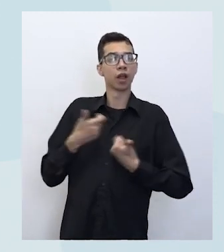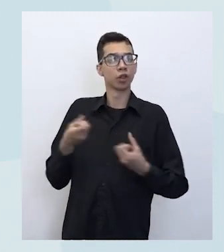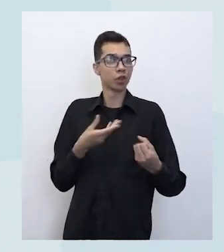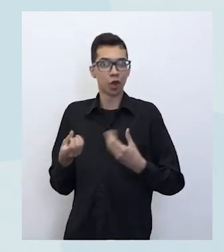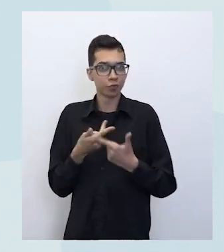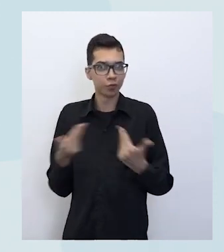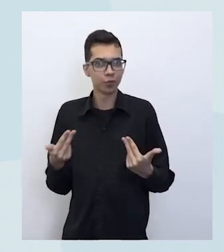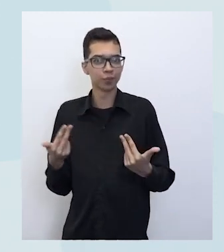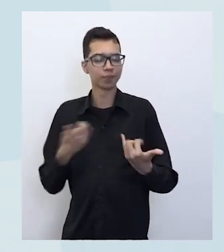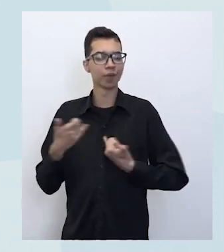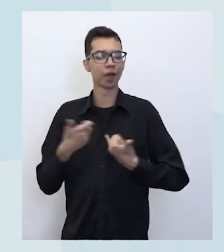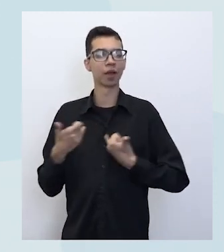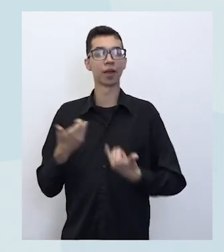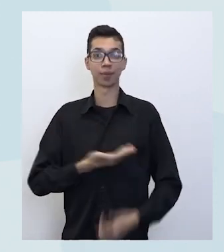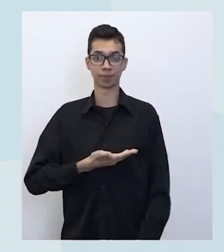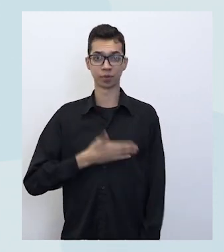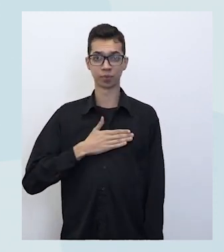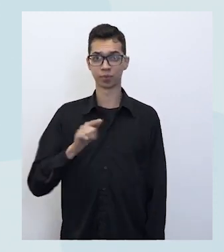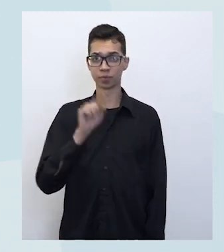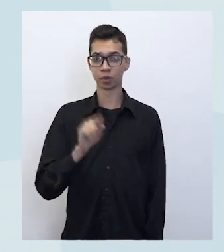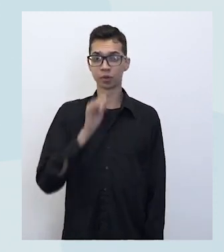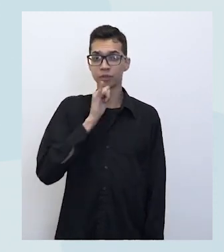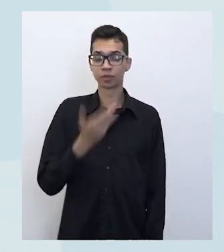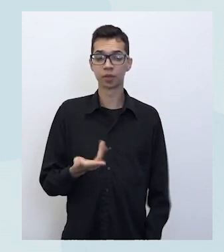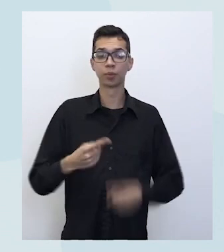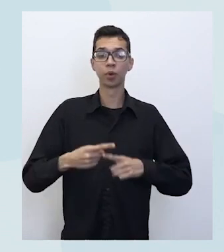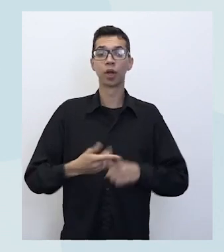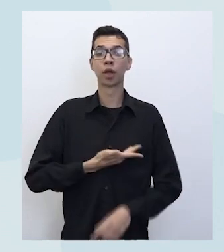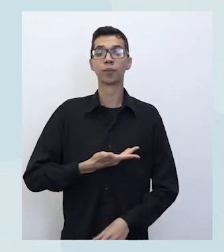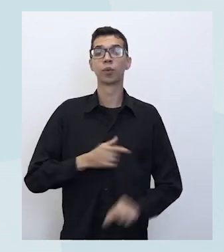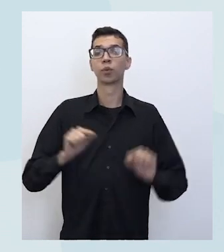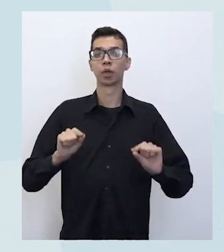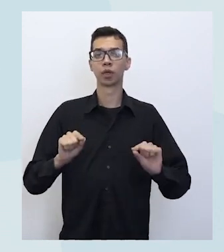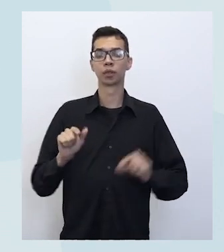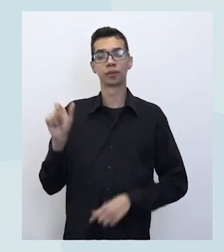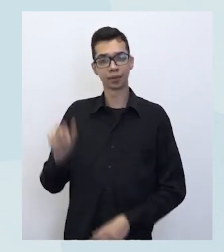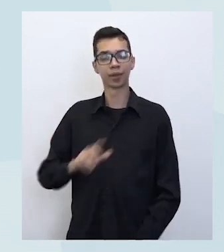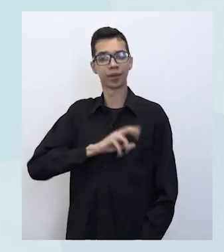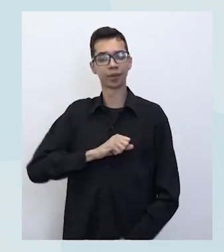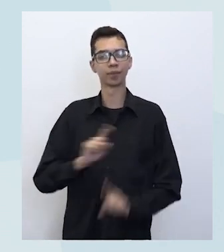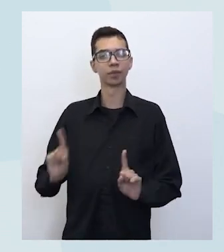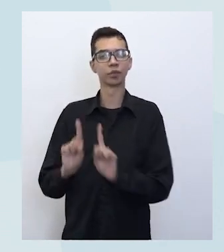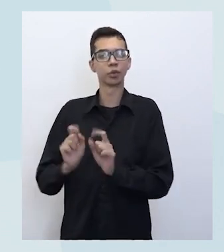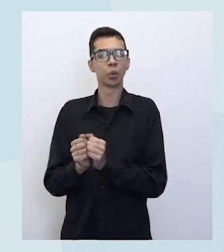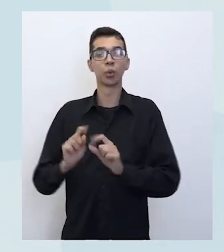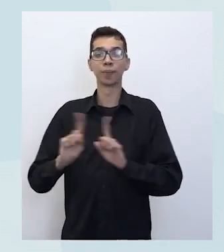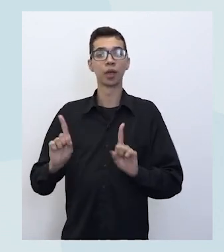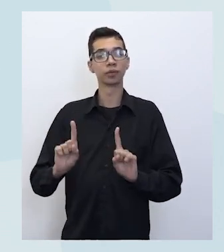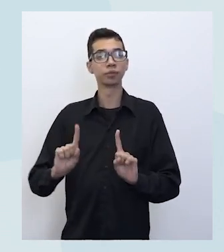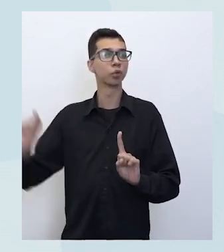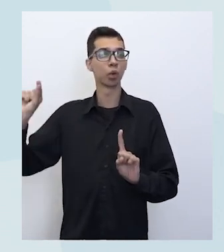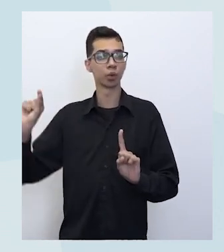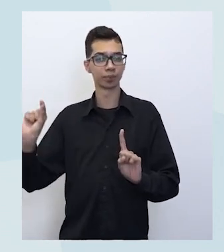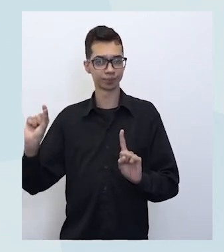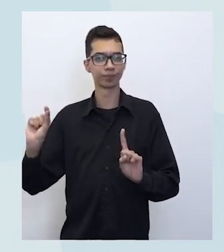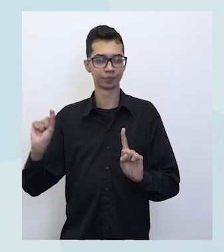alguma notícia do meu amigo, no sentido de amigo de amado, aquele que estava com ela e não está mais, né? Esse, ai Deus, eu tipo,